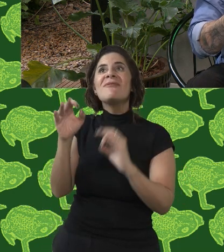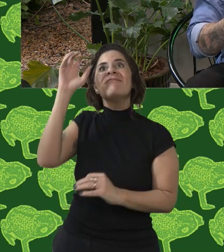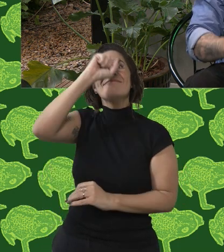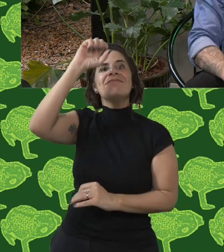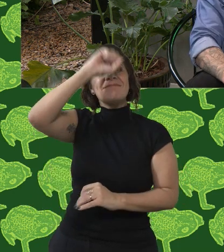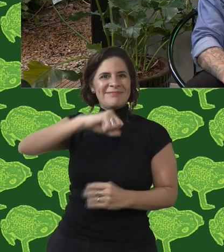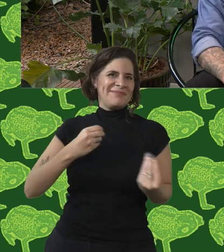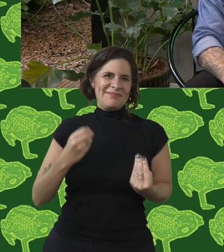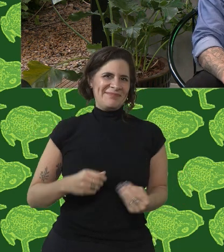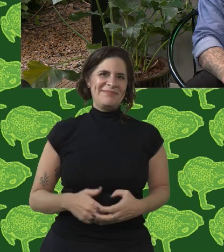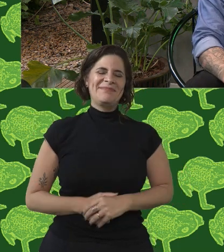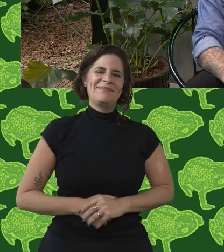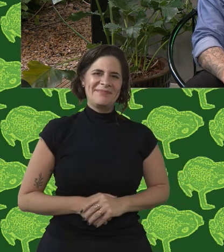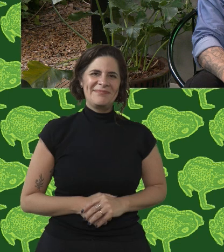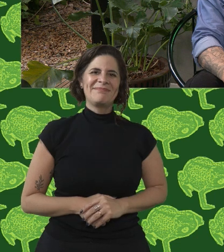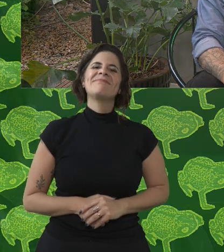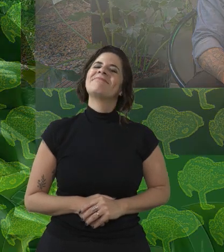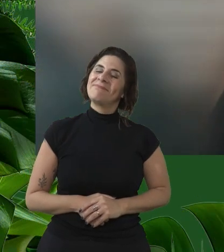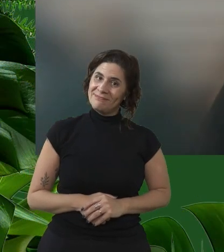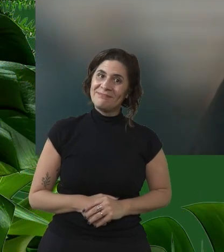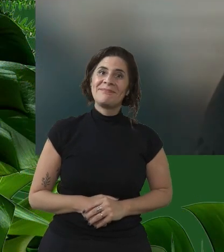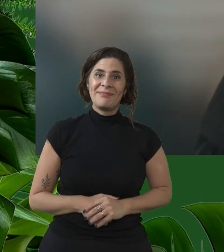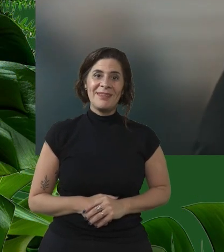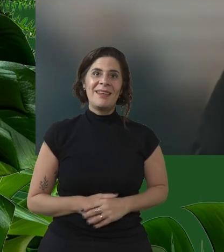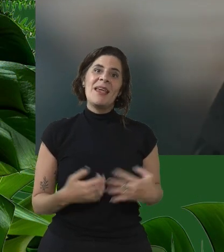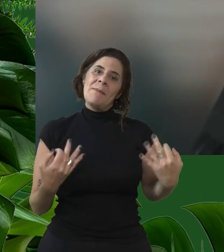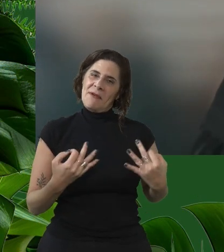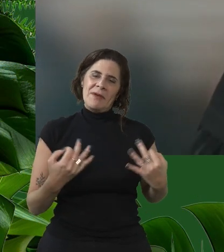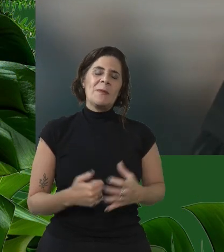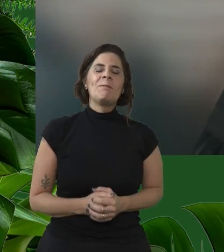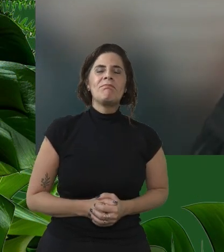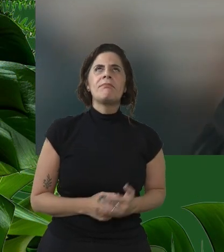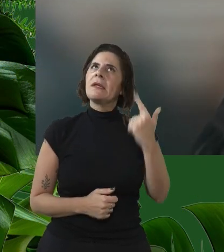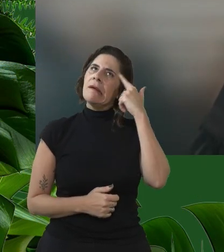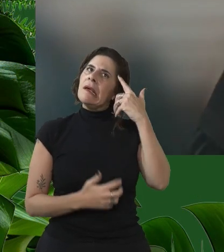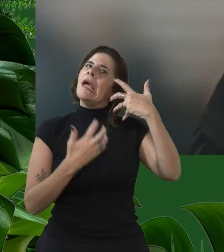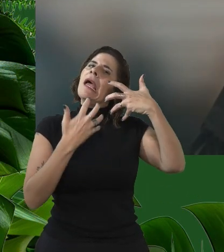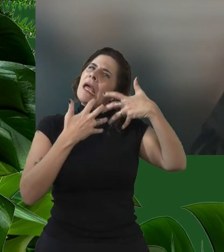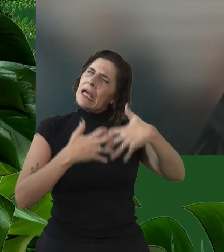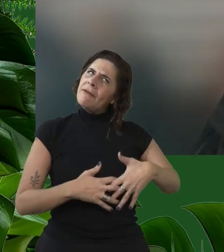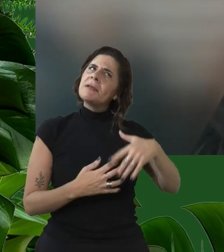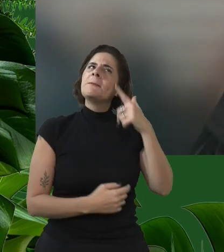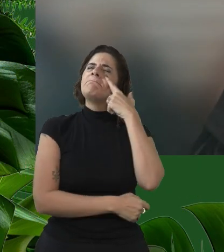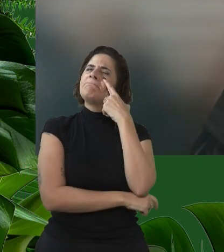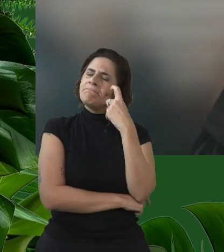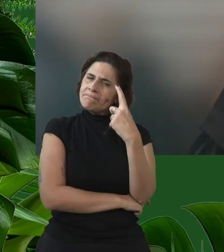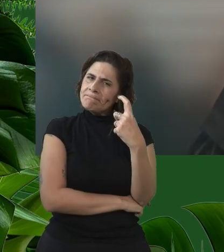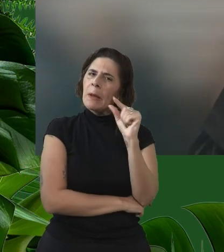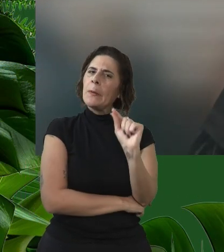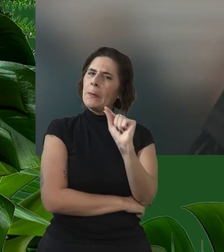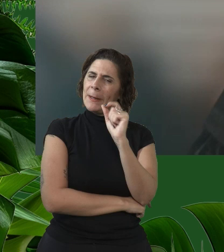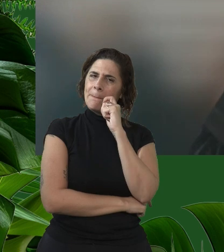Fundação. Boa, perfeito. Eu acho que uma reflexão interessante da gente fazer, né, para trazer um pouco mais de